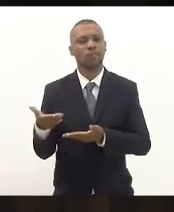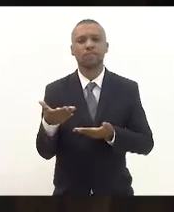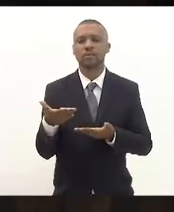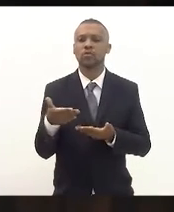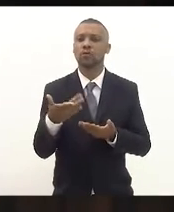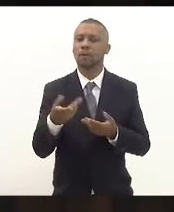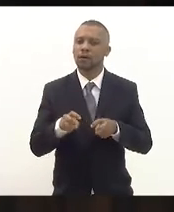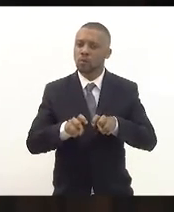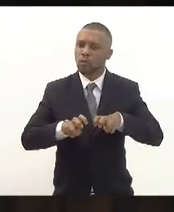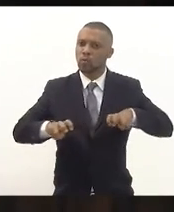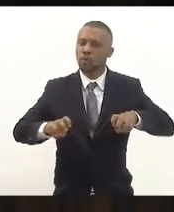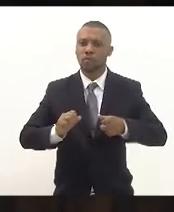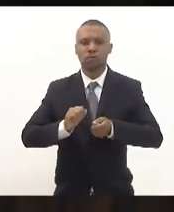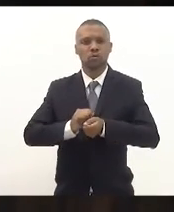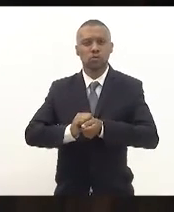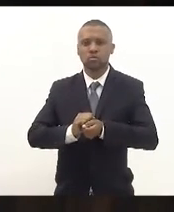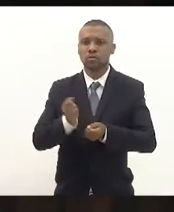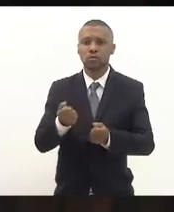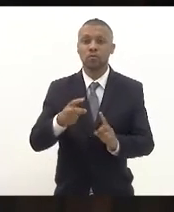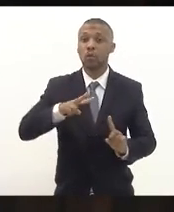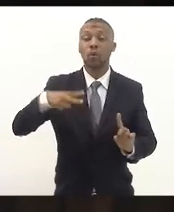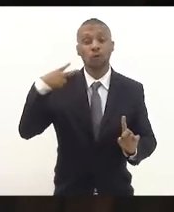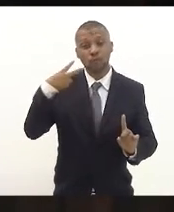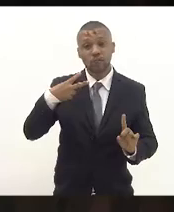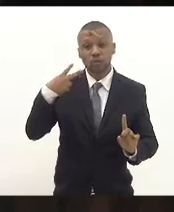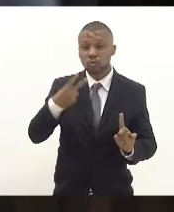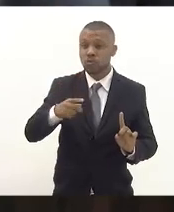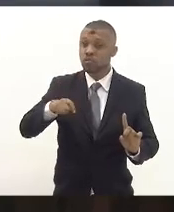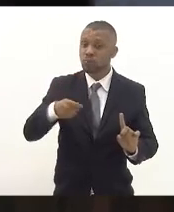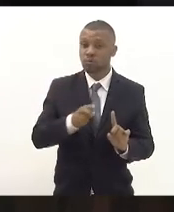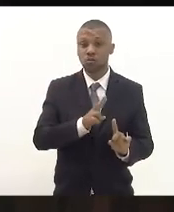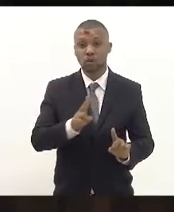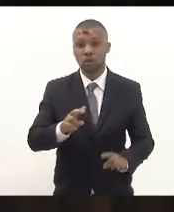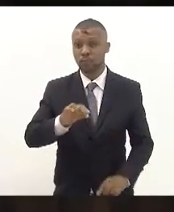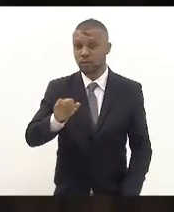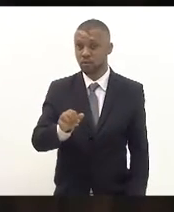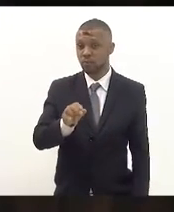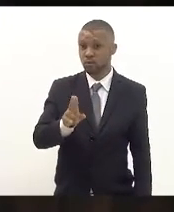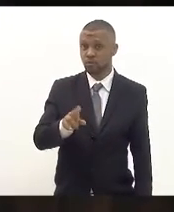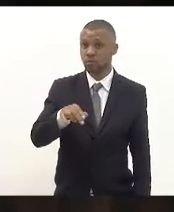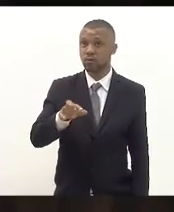compor uma mesa o vereador Junior Reis